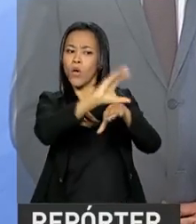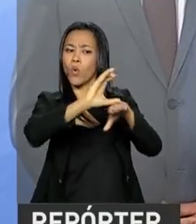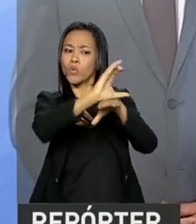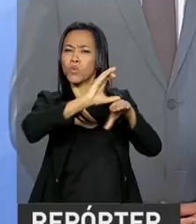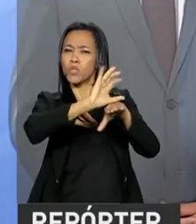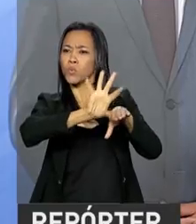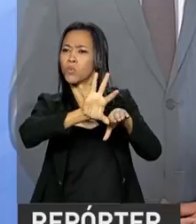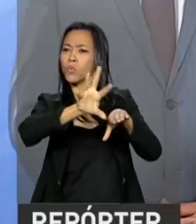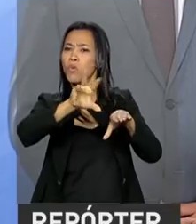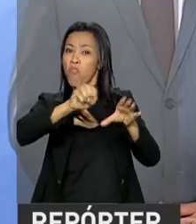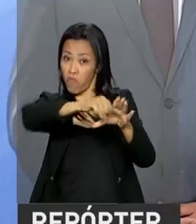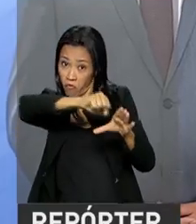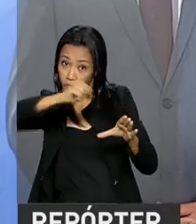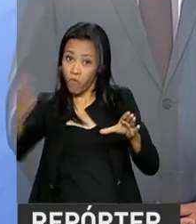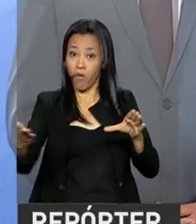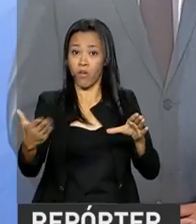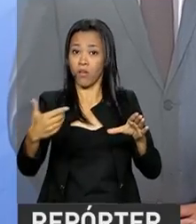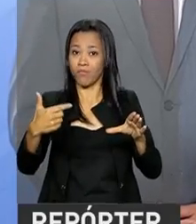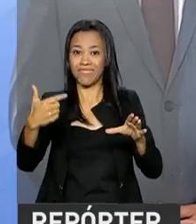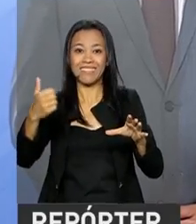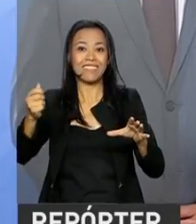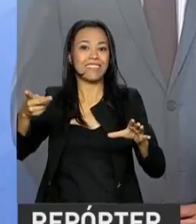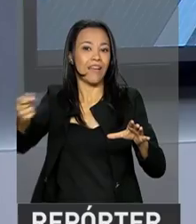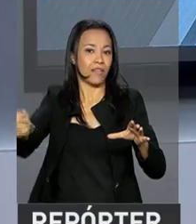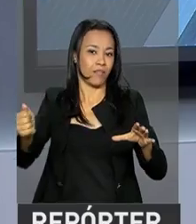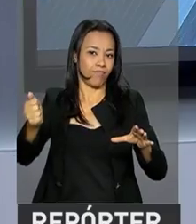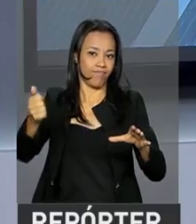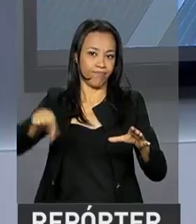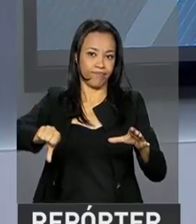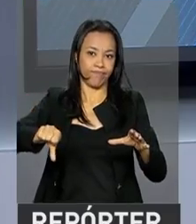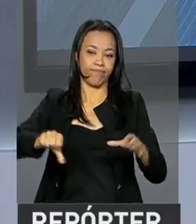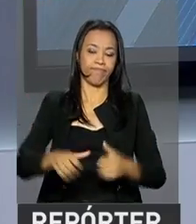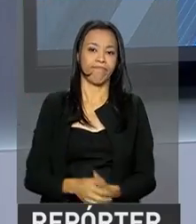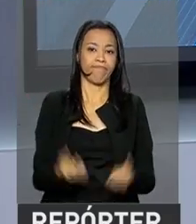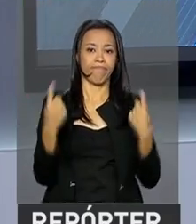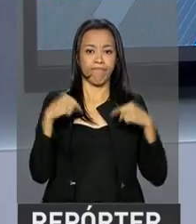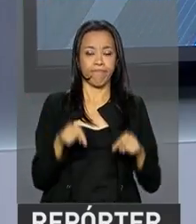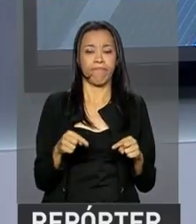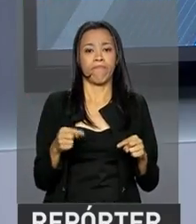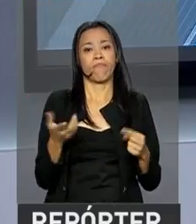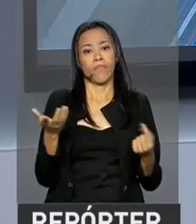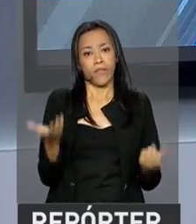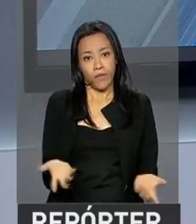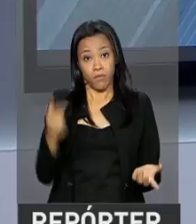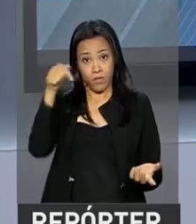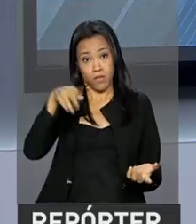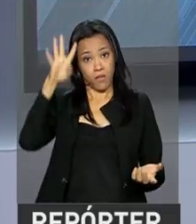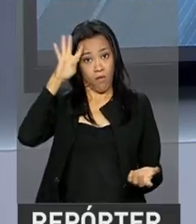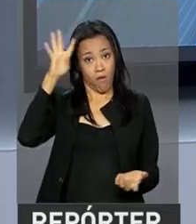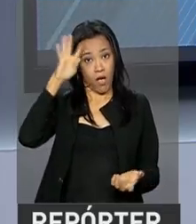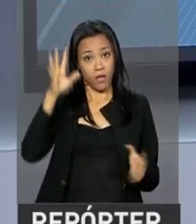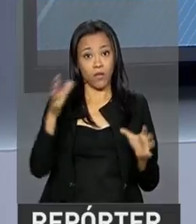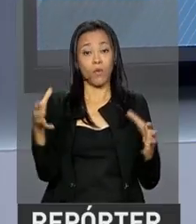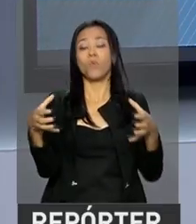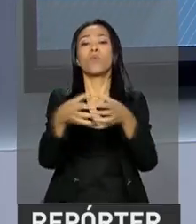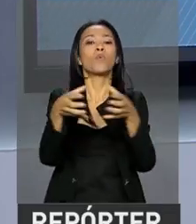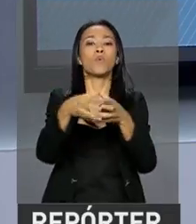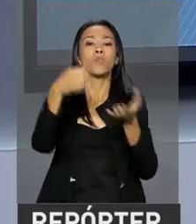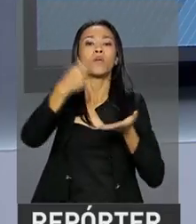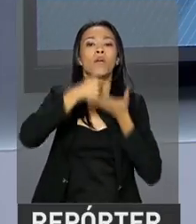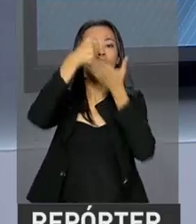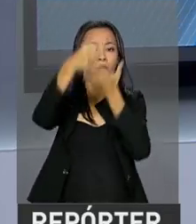fora da constituição nada e nesta quarta-feira base aliada do governo na câmara dos deputados